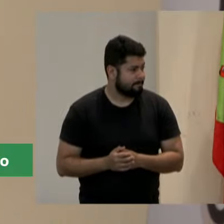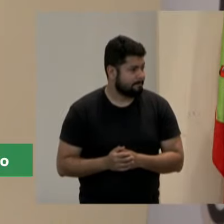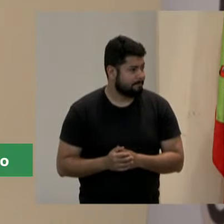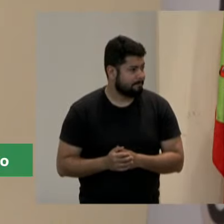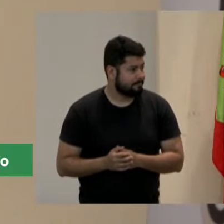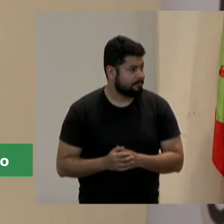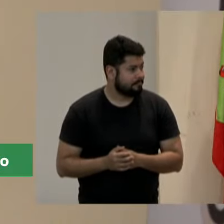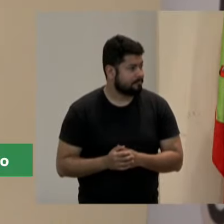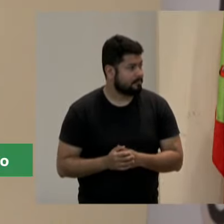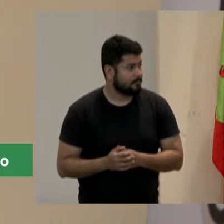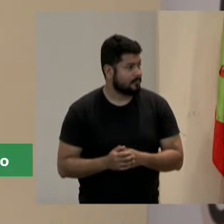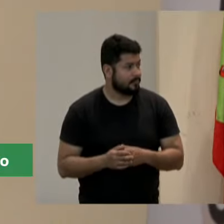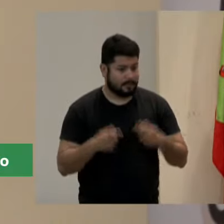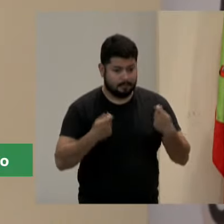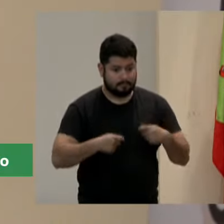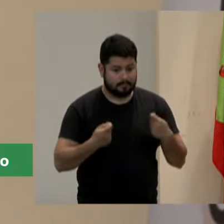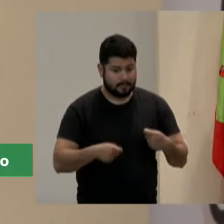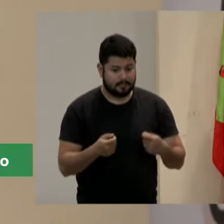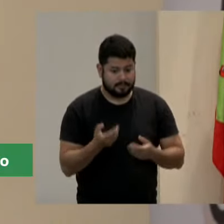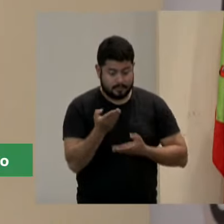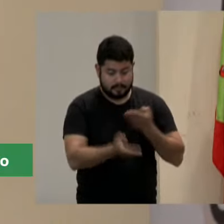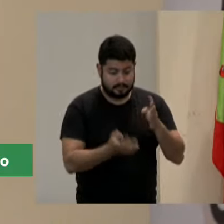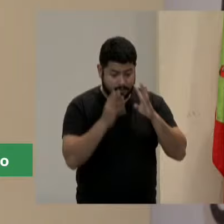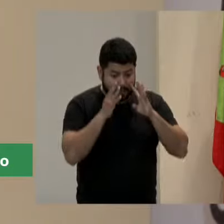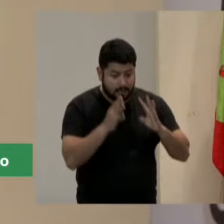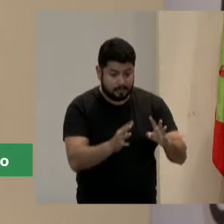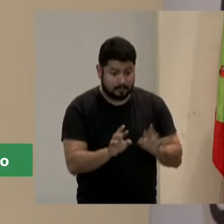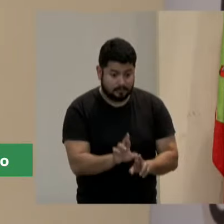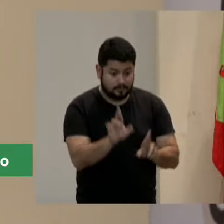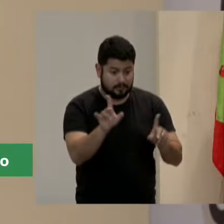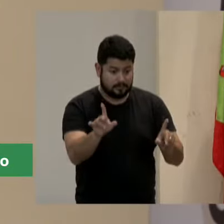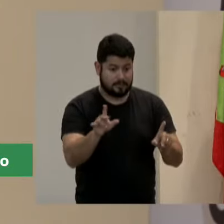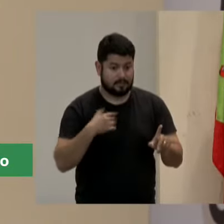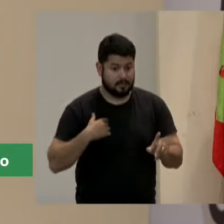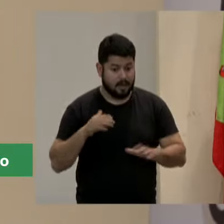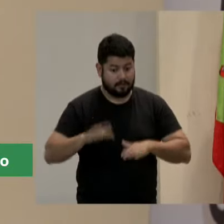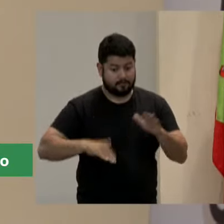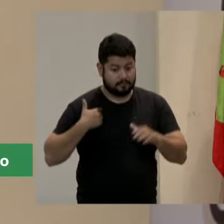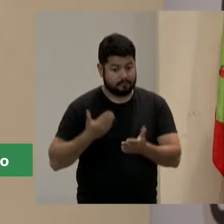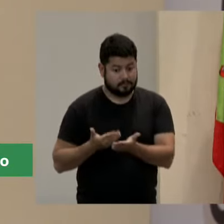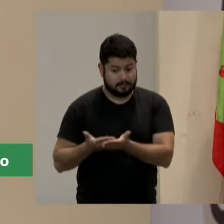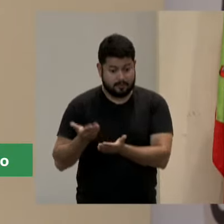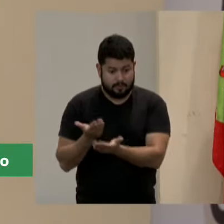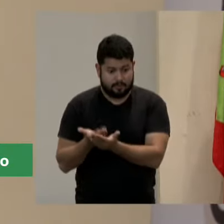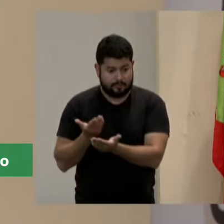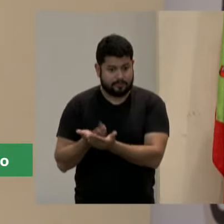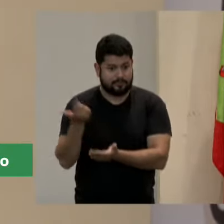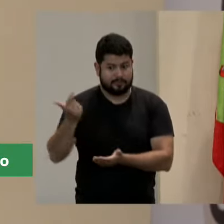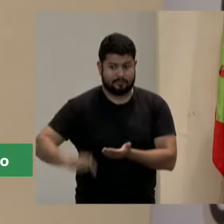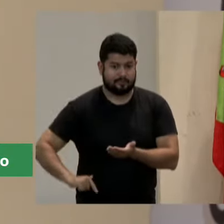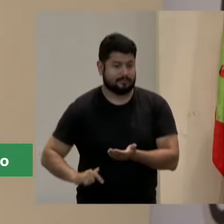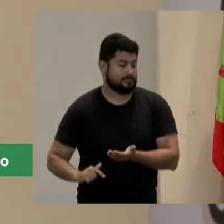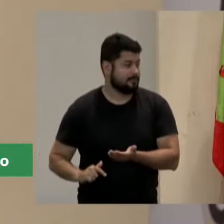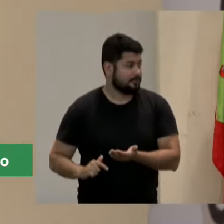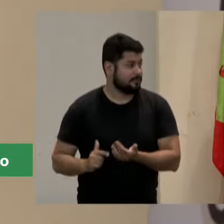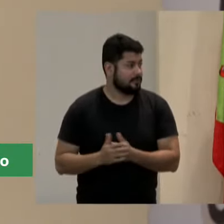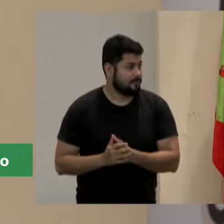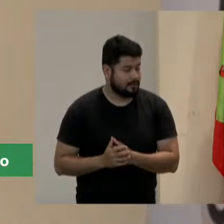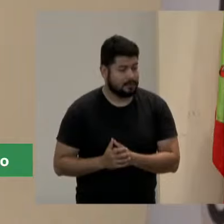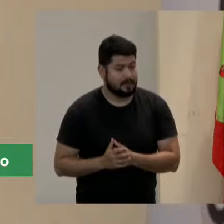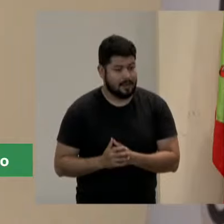que precisa de uma atenção diferenciada e que talvez eu vou ter que começar do zero a estudar. A vida nos